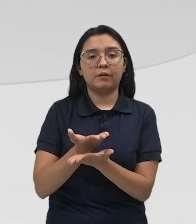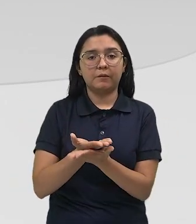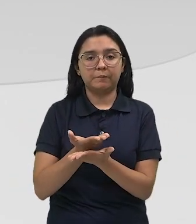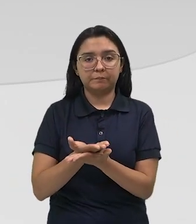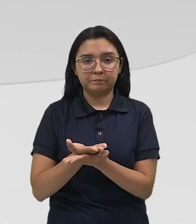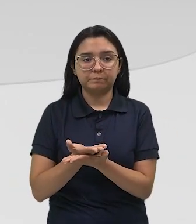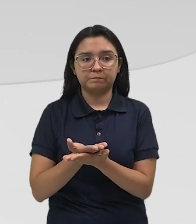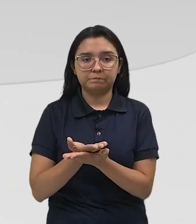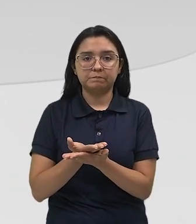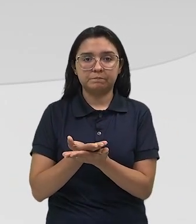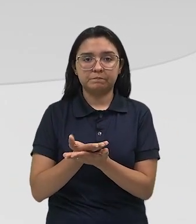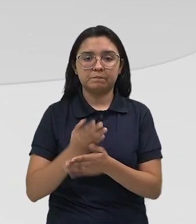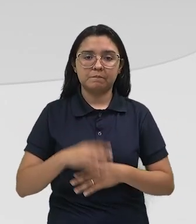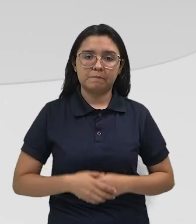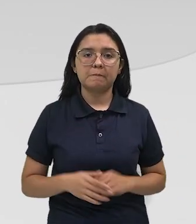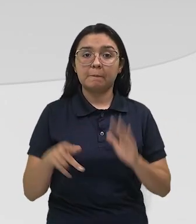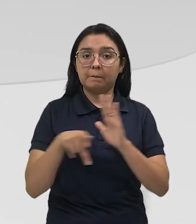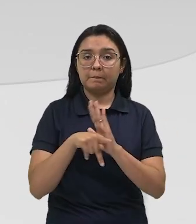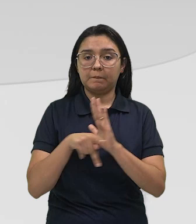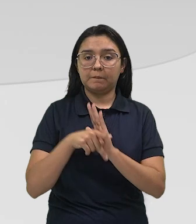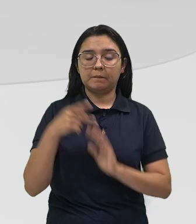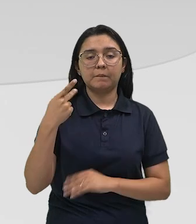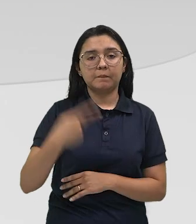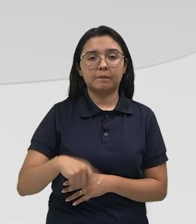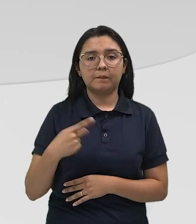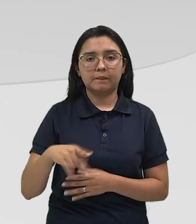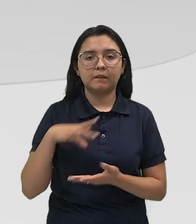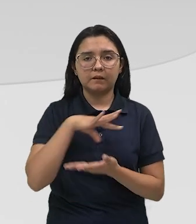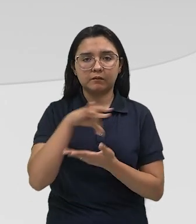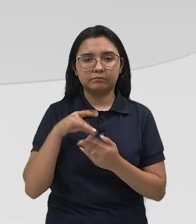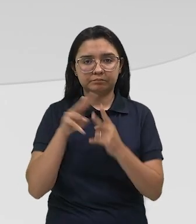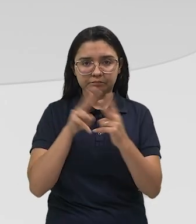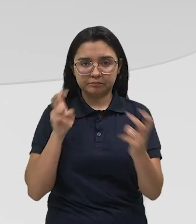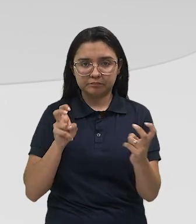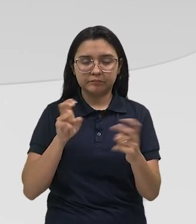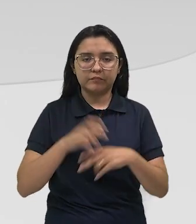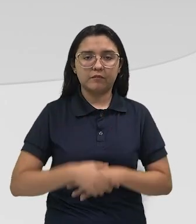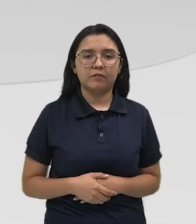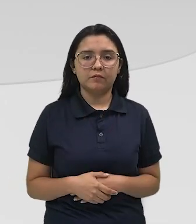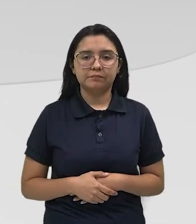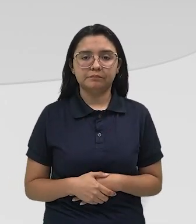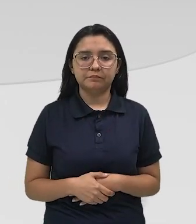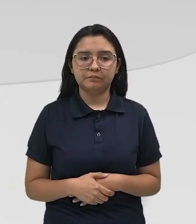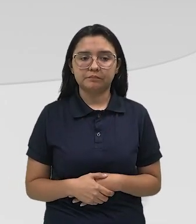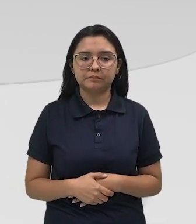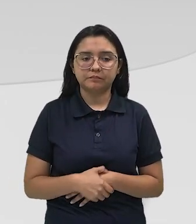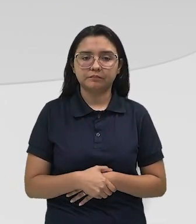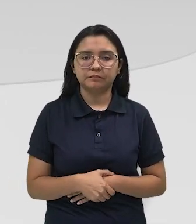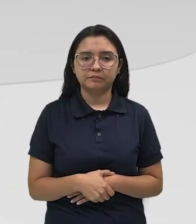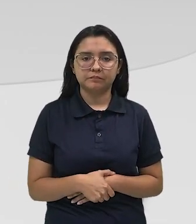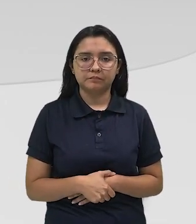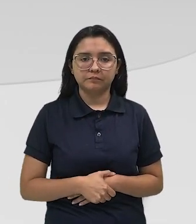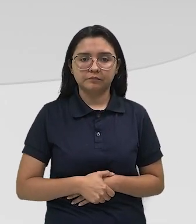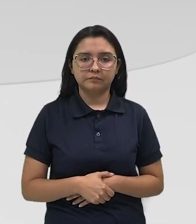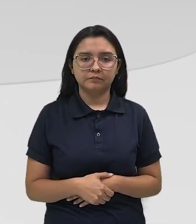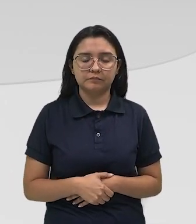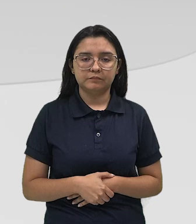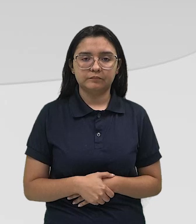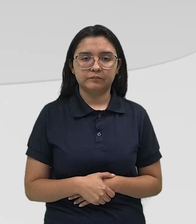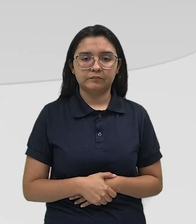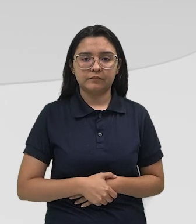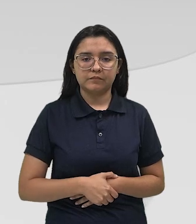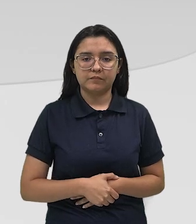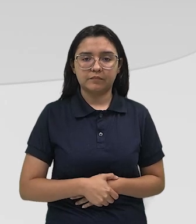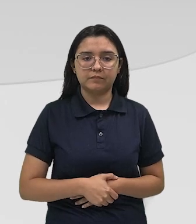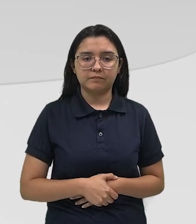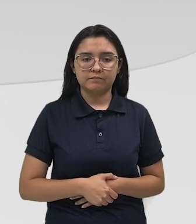via transmissão aqui do CMEAN, do Centro de Mídia e Educação do Amazonas, né? Estamos lá vendo a